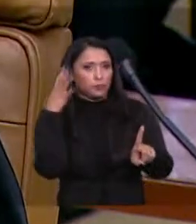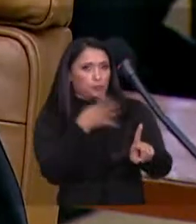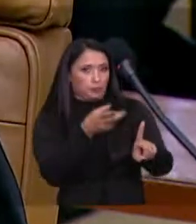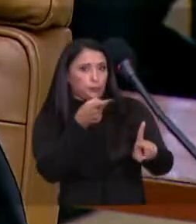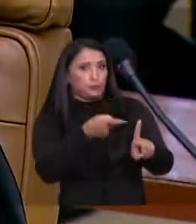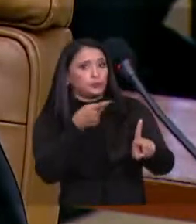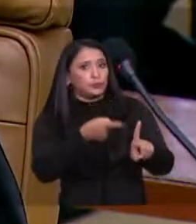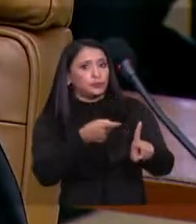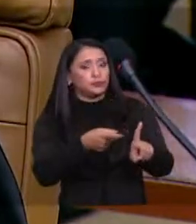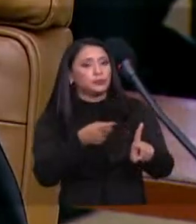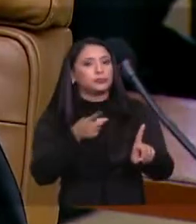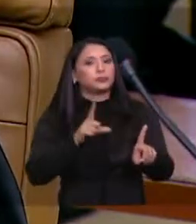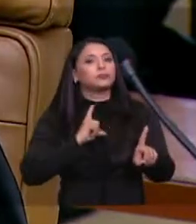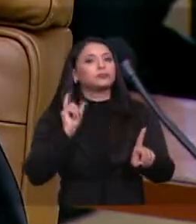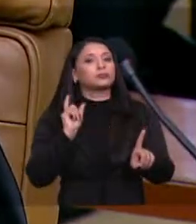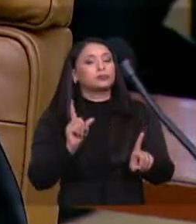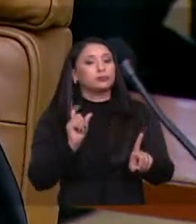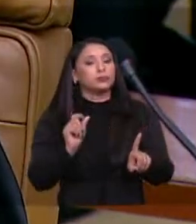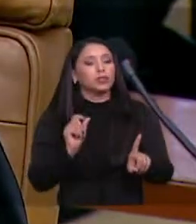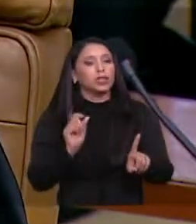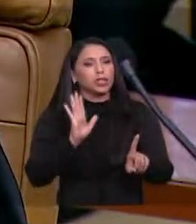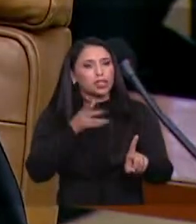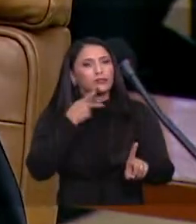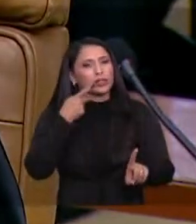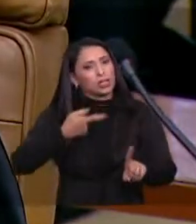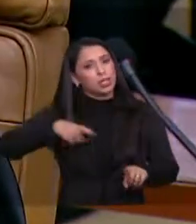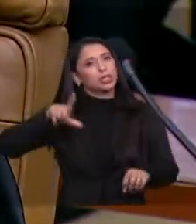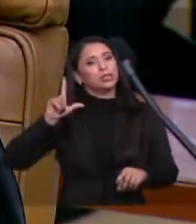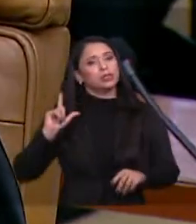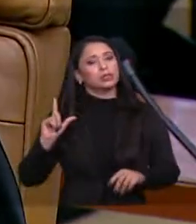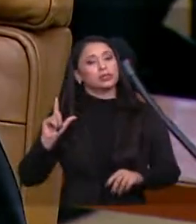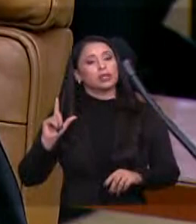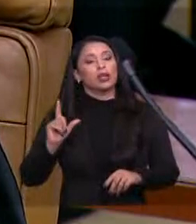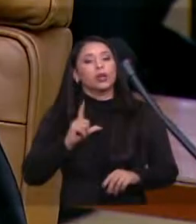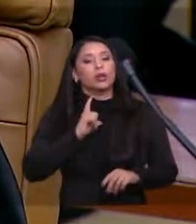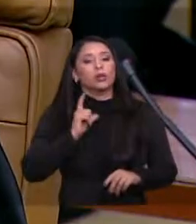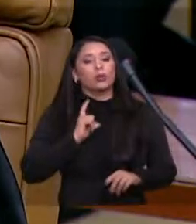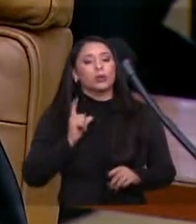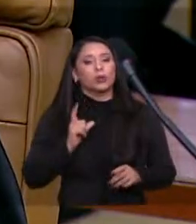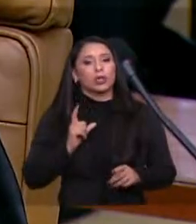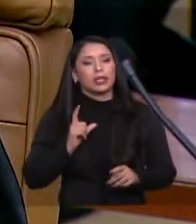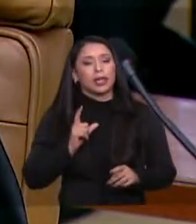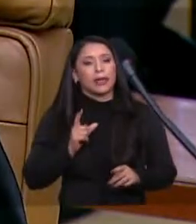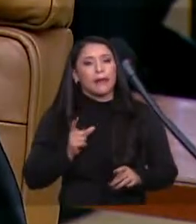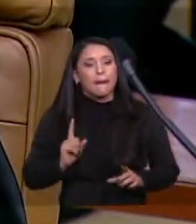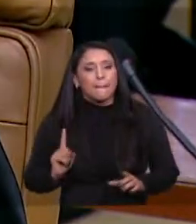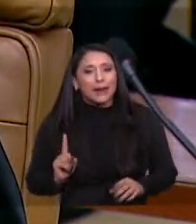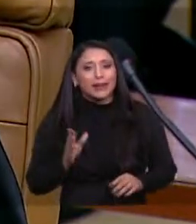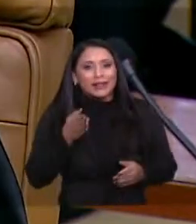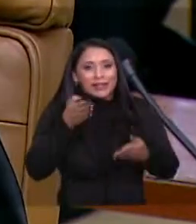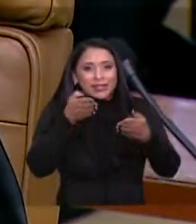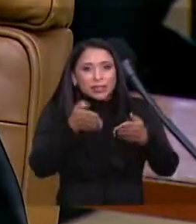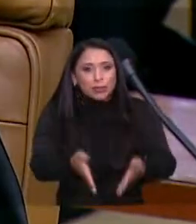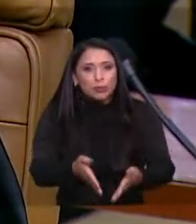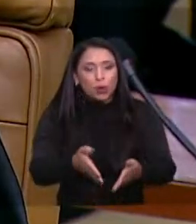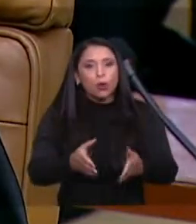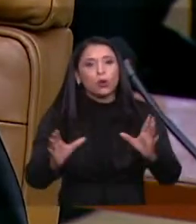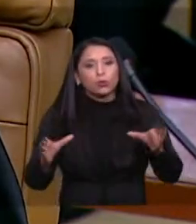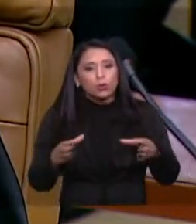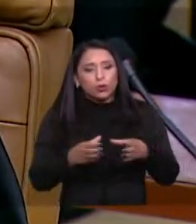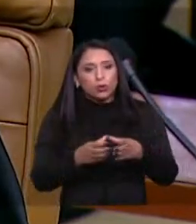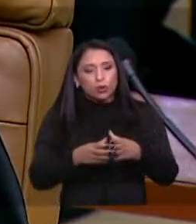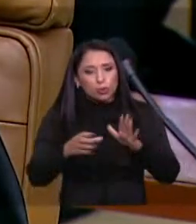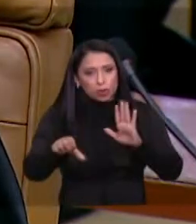pois como antes destaquei senhora Presidente a filiação a grupo criminoso por parte de quem